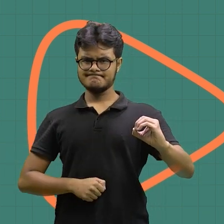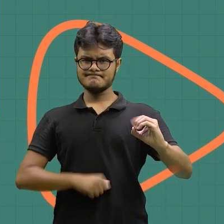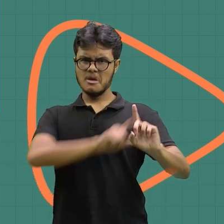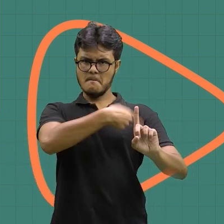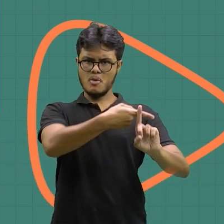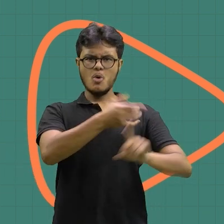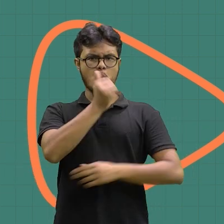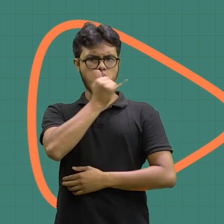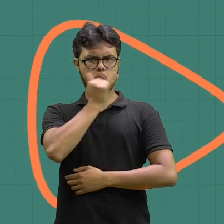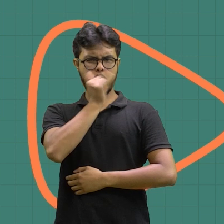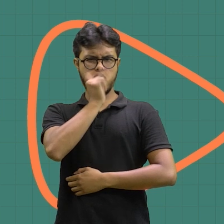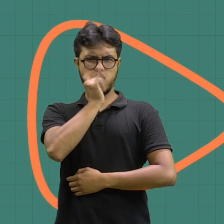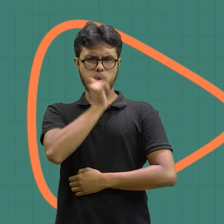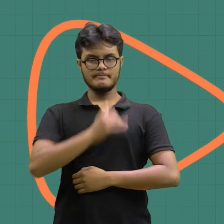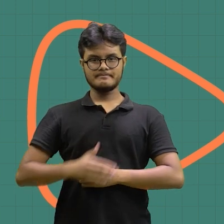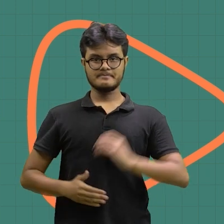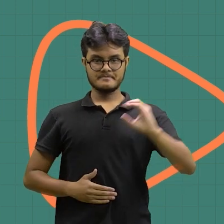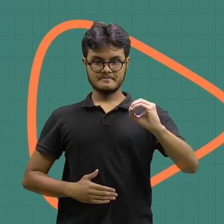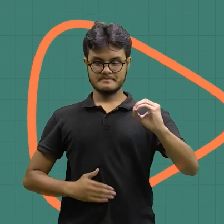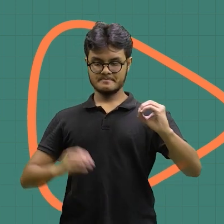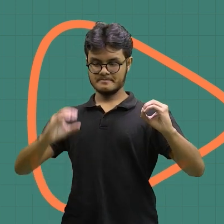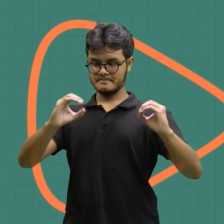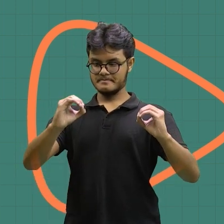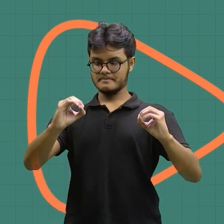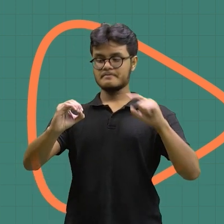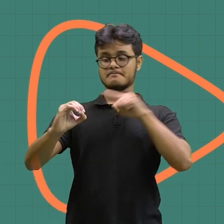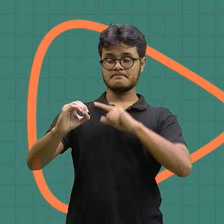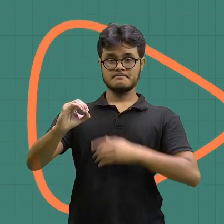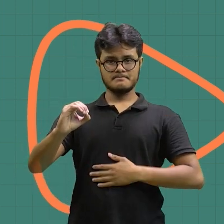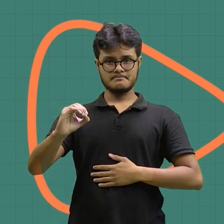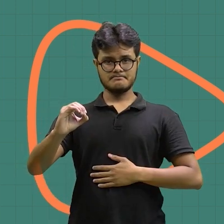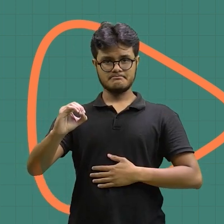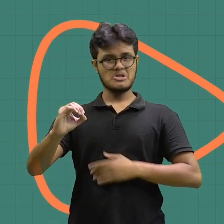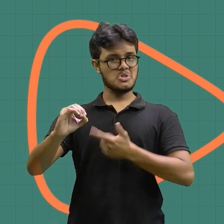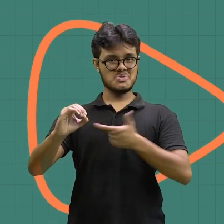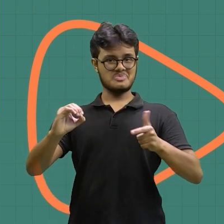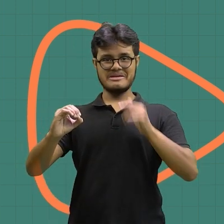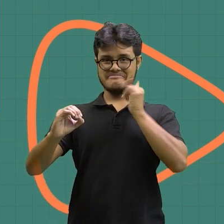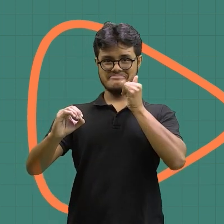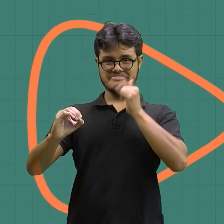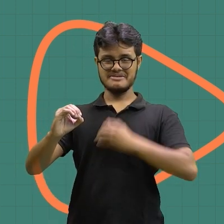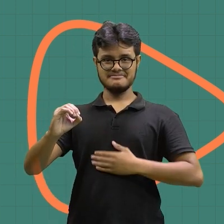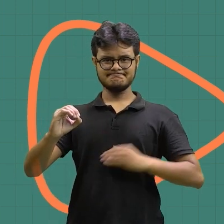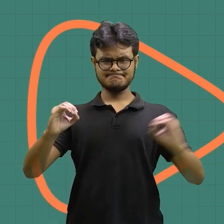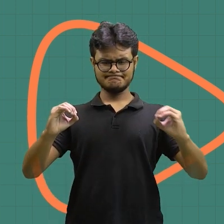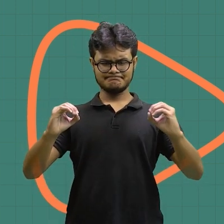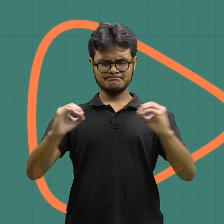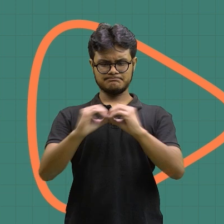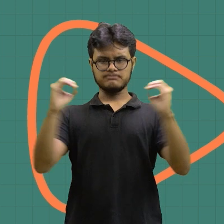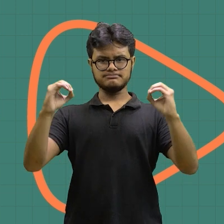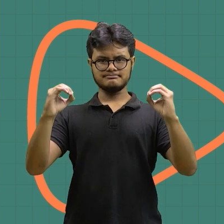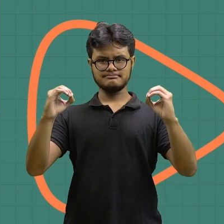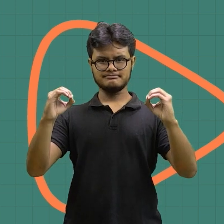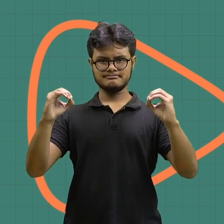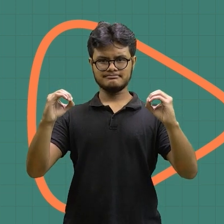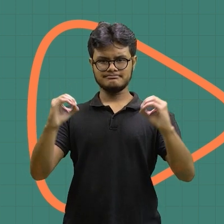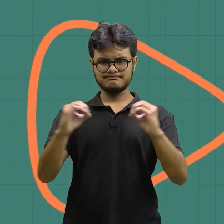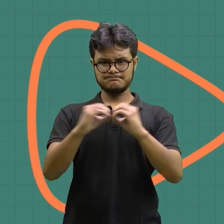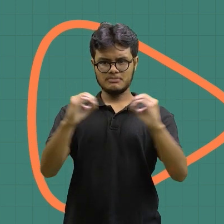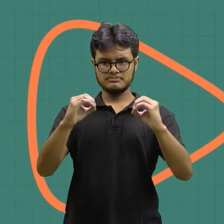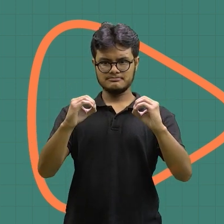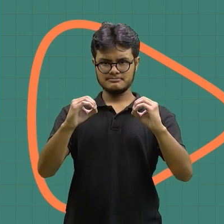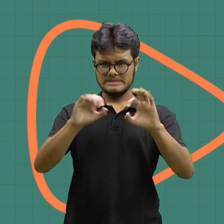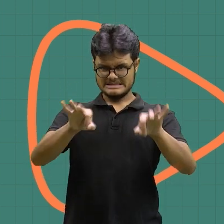Promove-se contato entre a esfera X e uma esfera eletricamente neutra. Após o contato, descarta-se a esfera que tocou